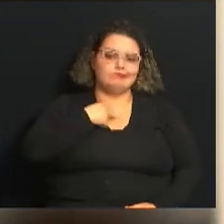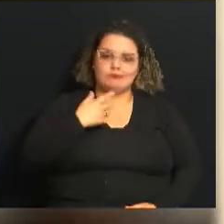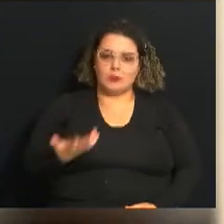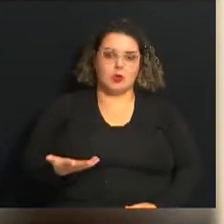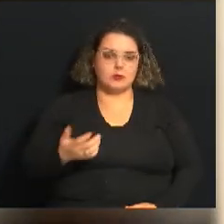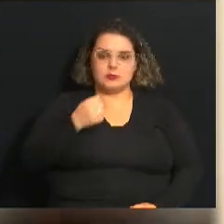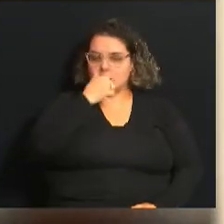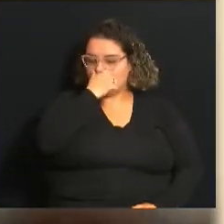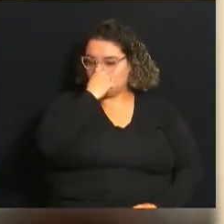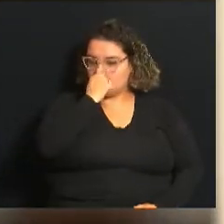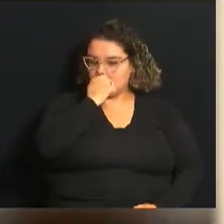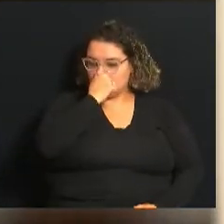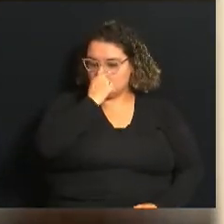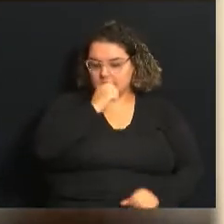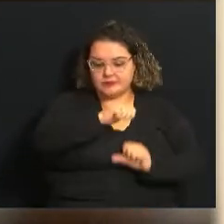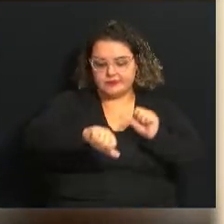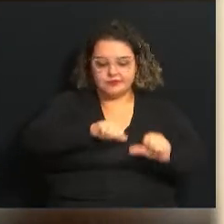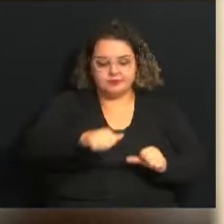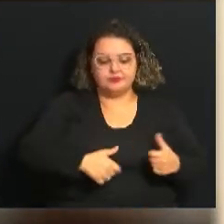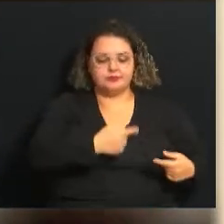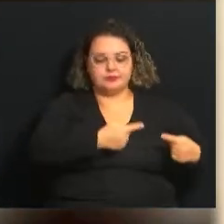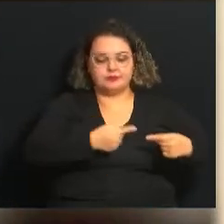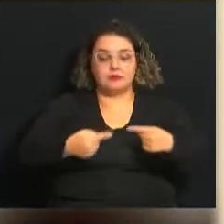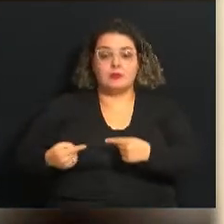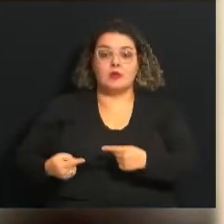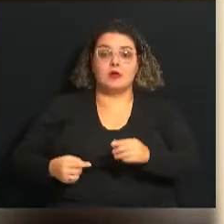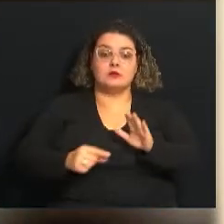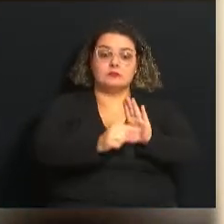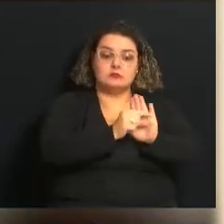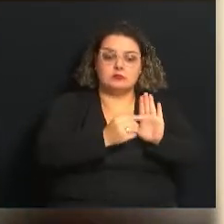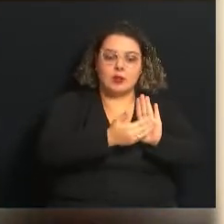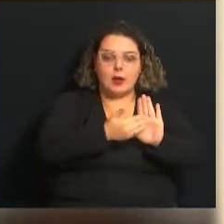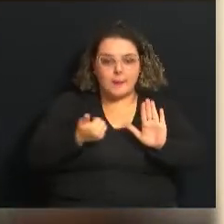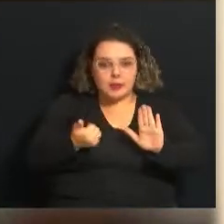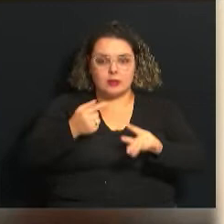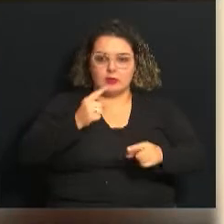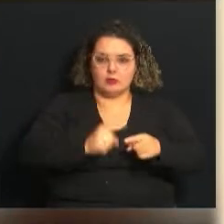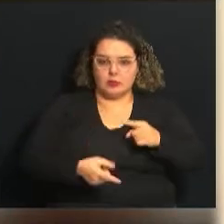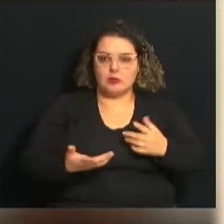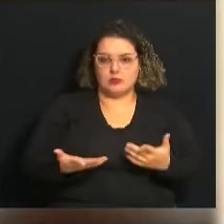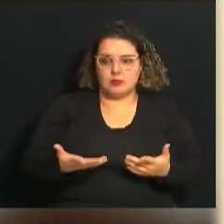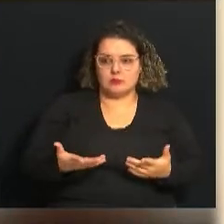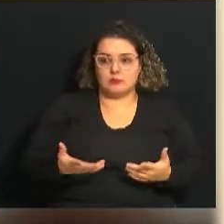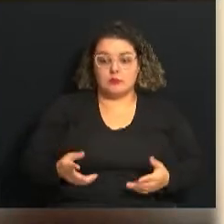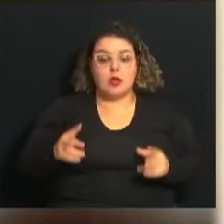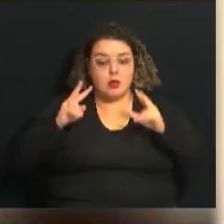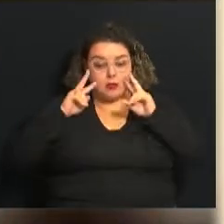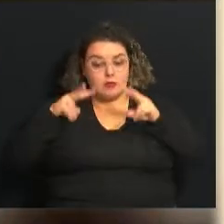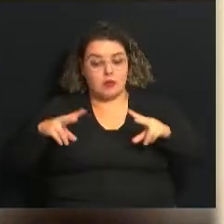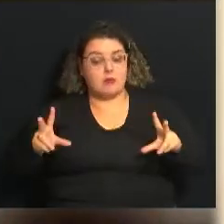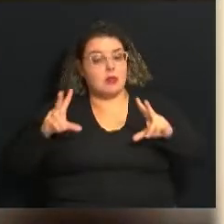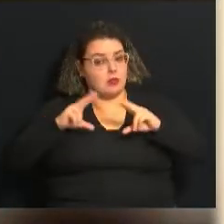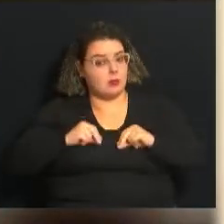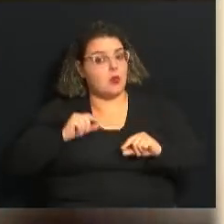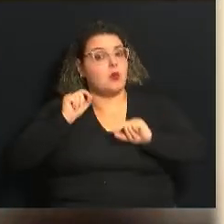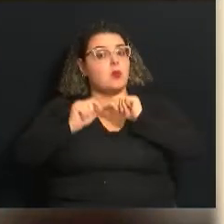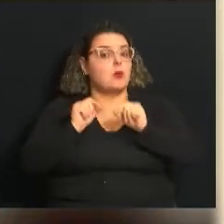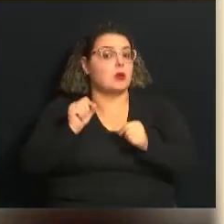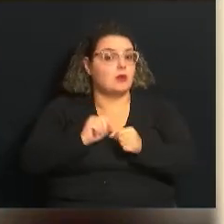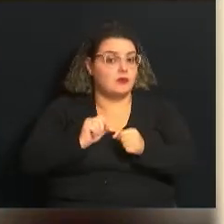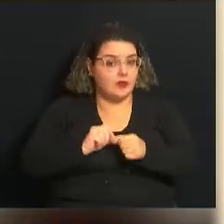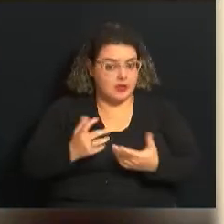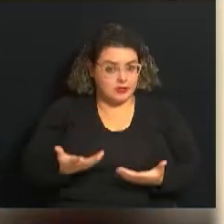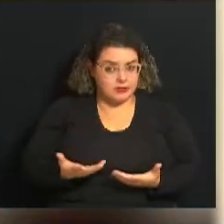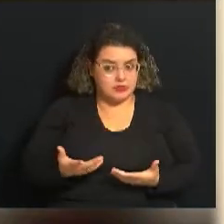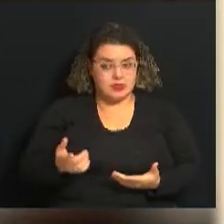foi discutida aqui hoje visa a gente retirar essa proibição. Então a gente vê pelo mérito, o que ele fez, né? E